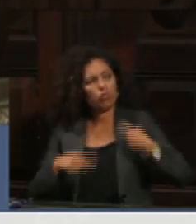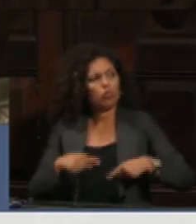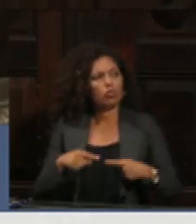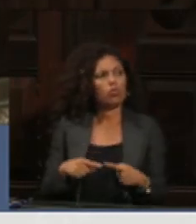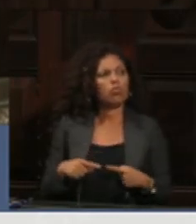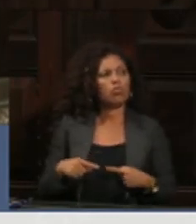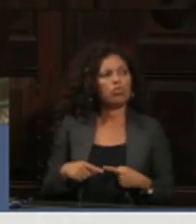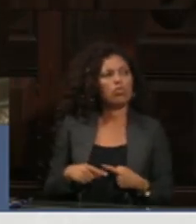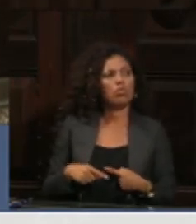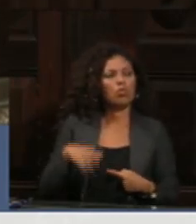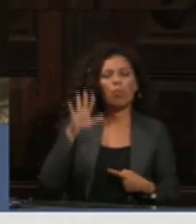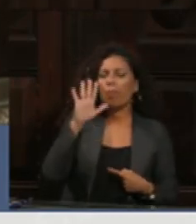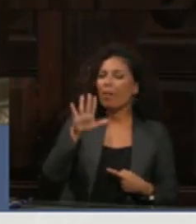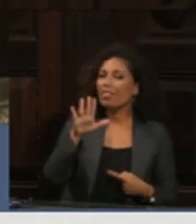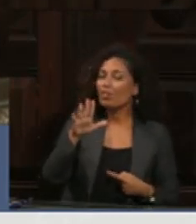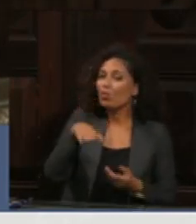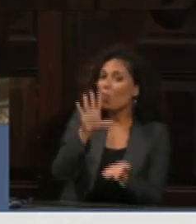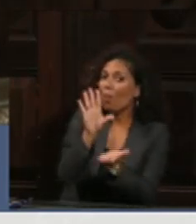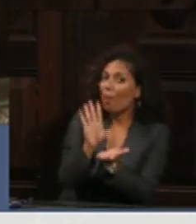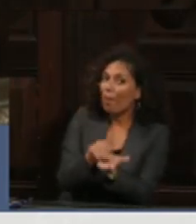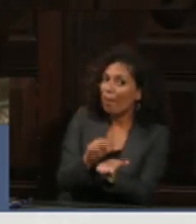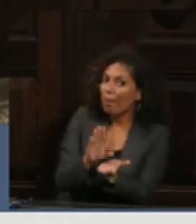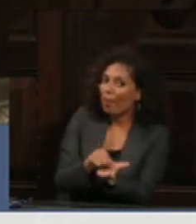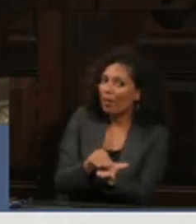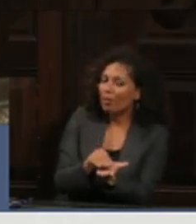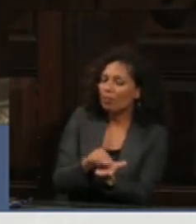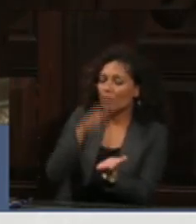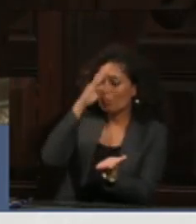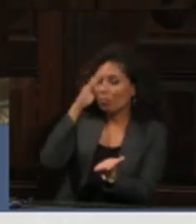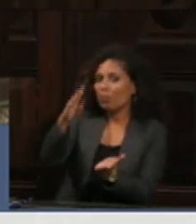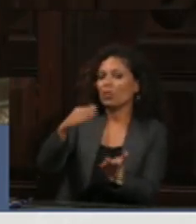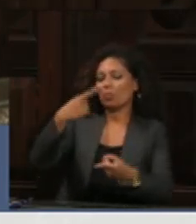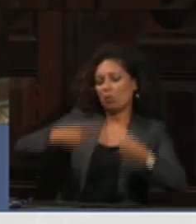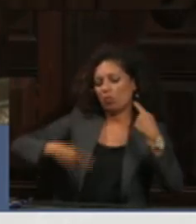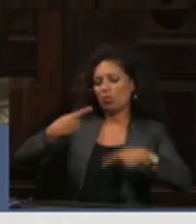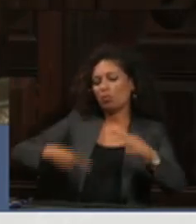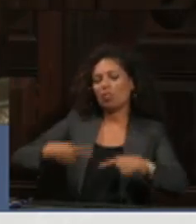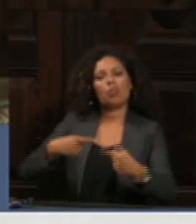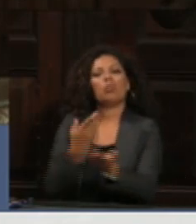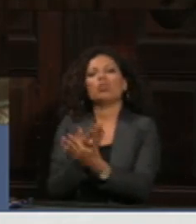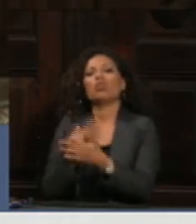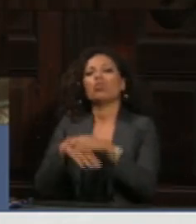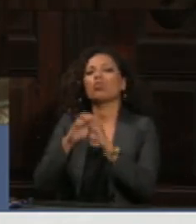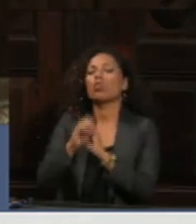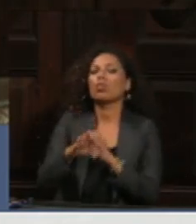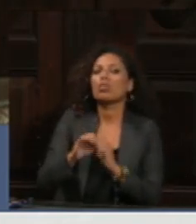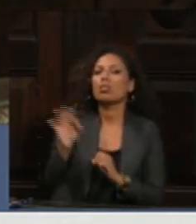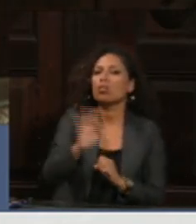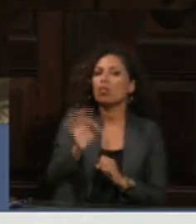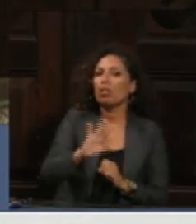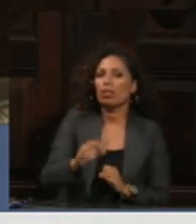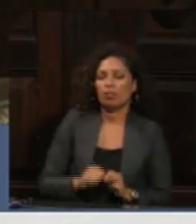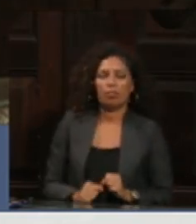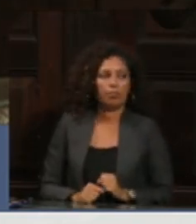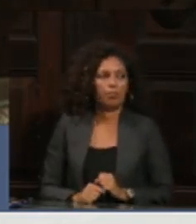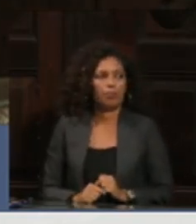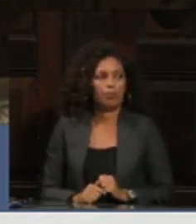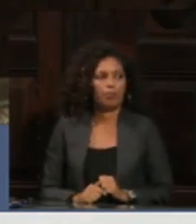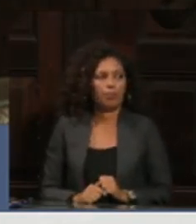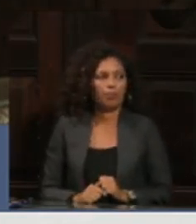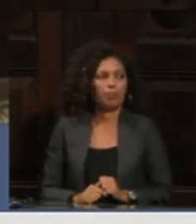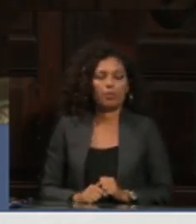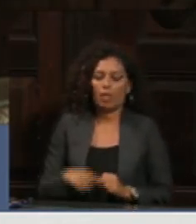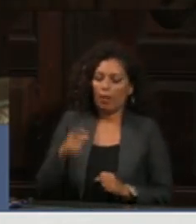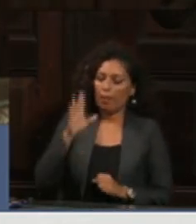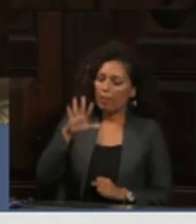são tratadas como pauta adjacente no debate educacional que nós realizamos no país. E não dá mais. Não dá